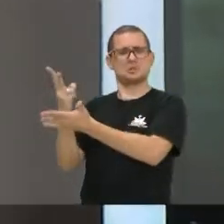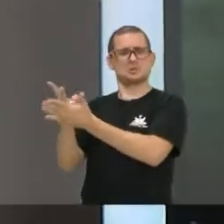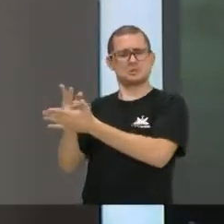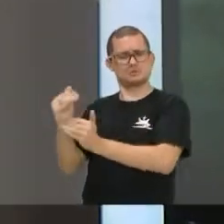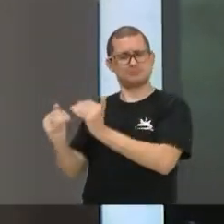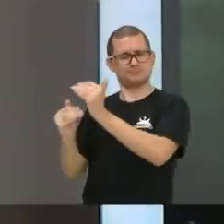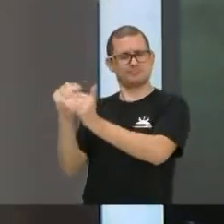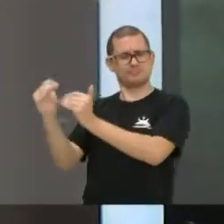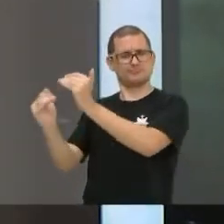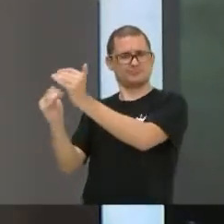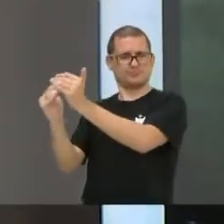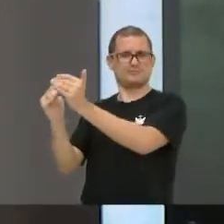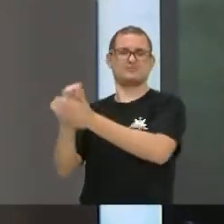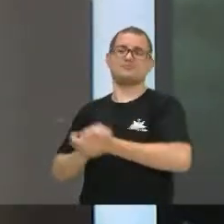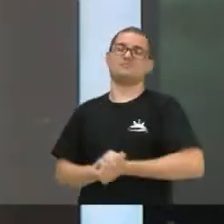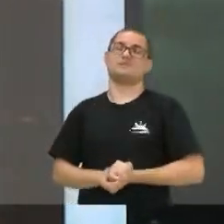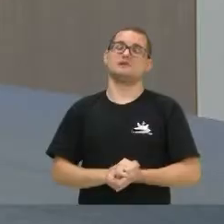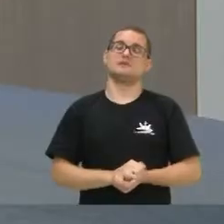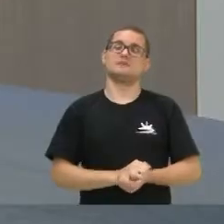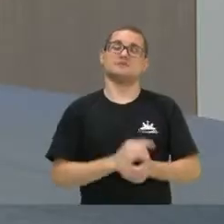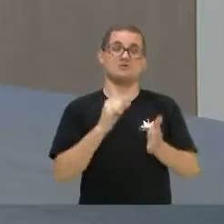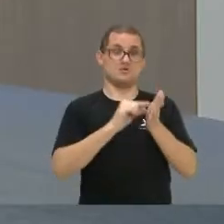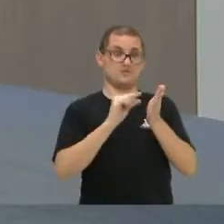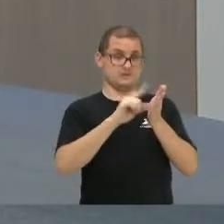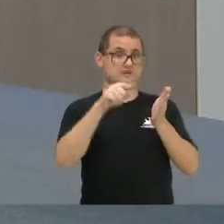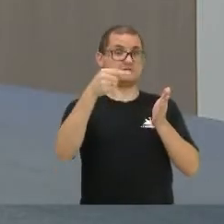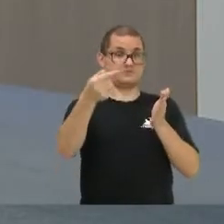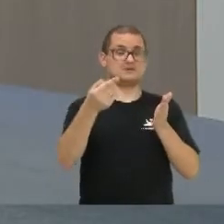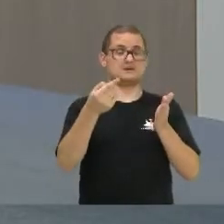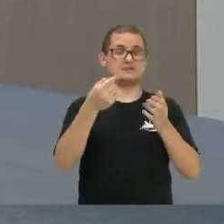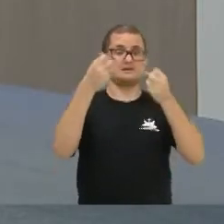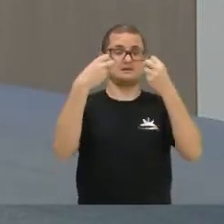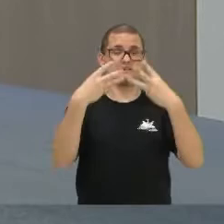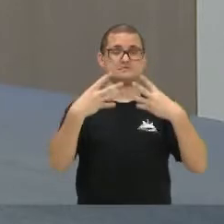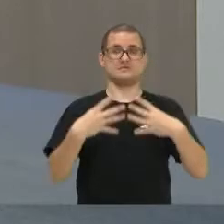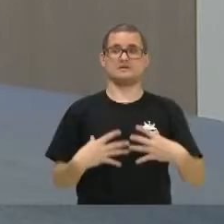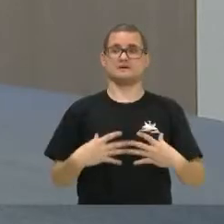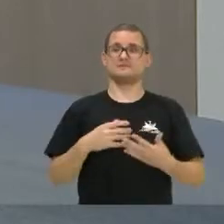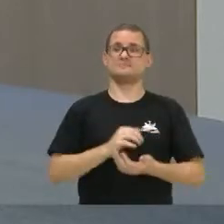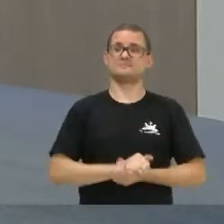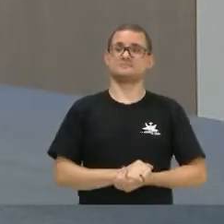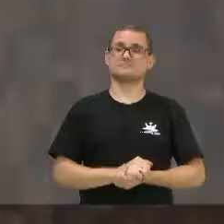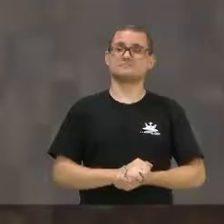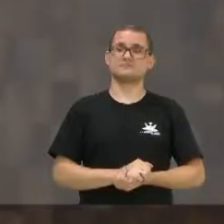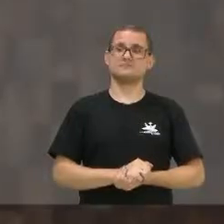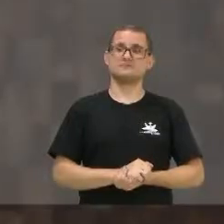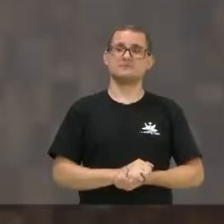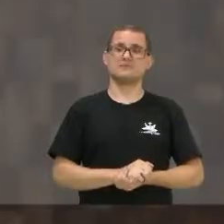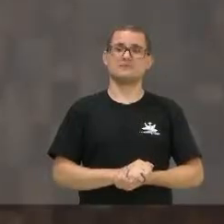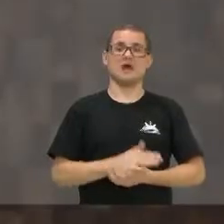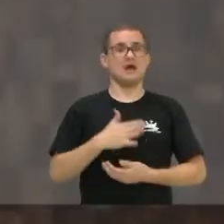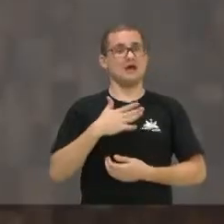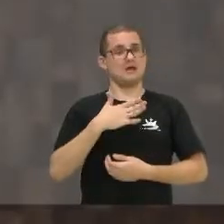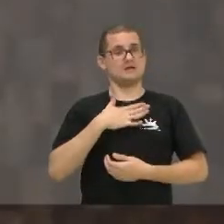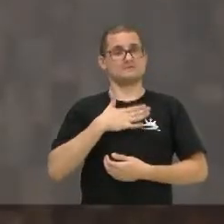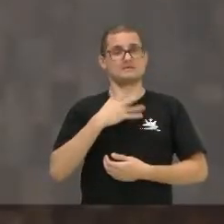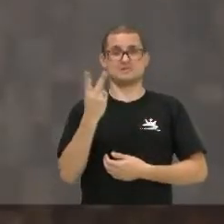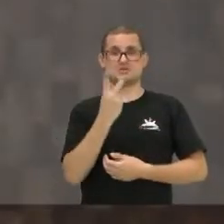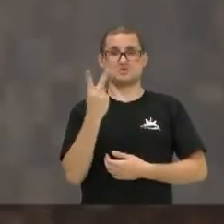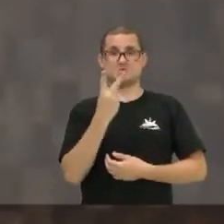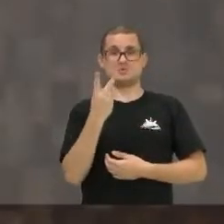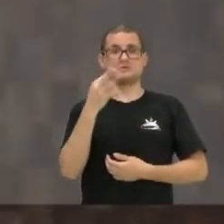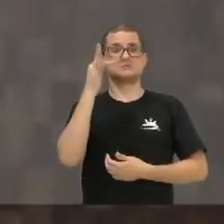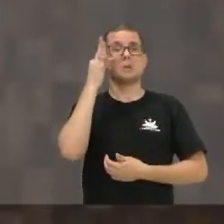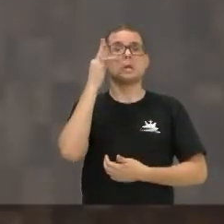explica um pouco mais e então vamos lá as minhas duas testemunhas